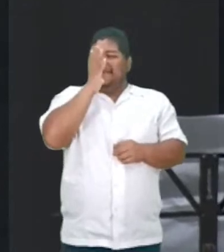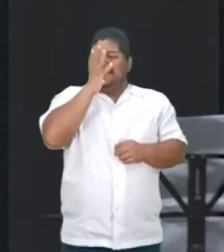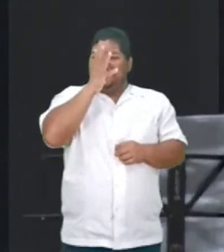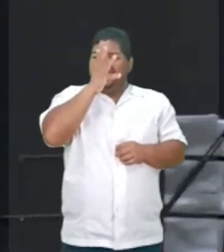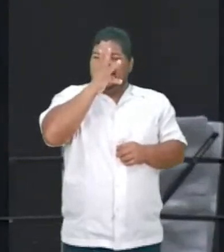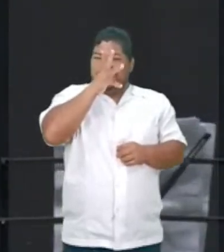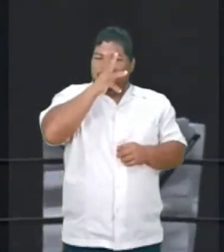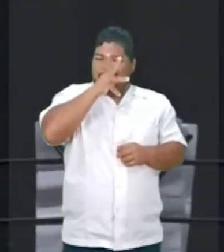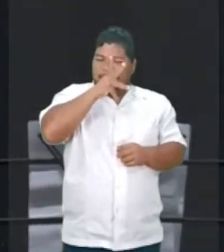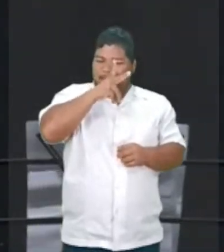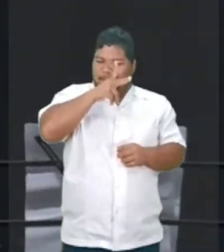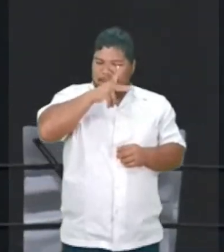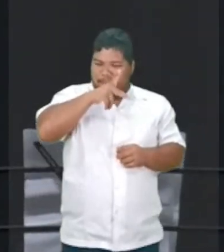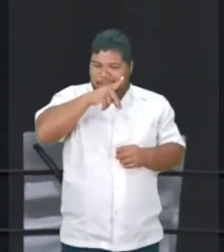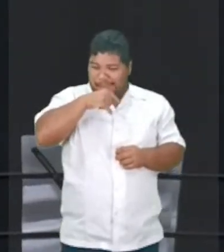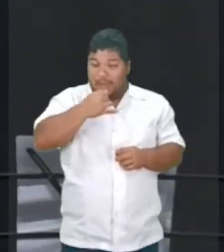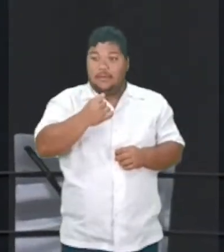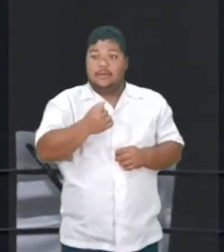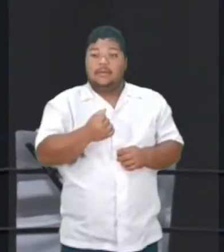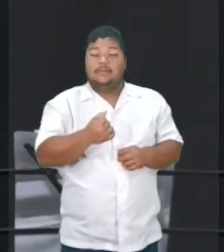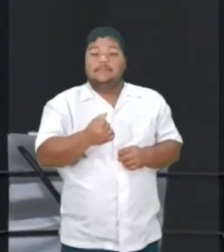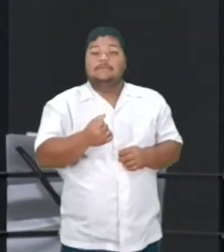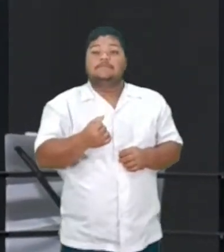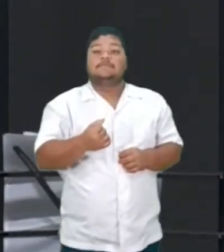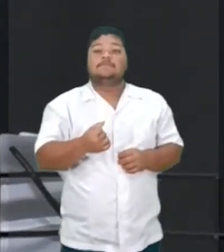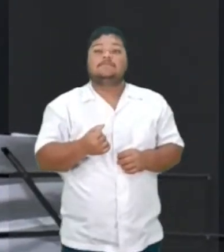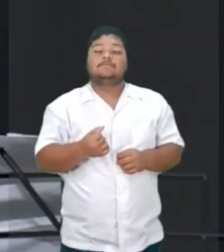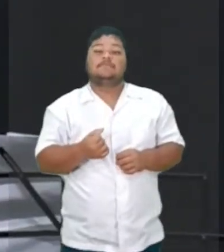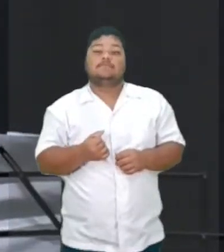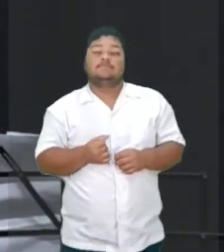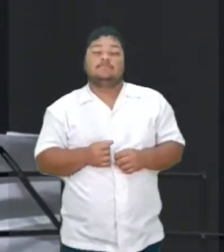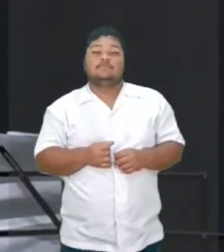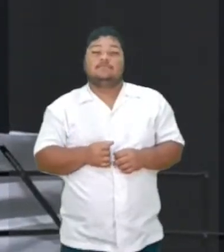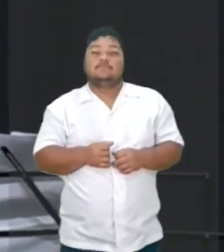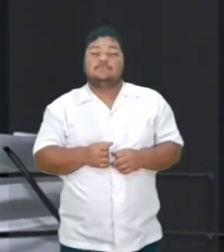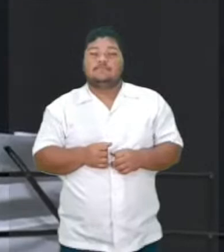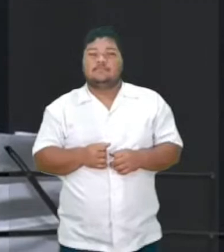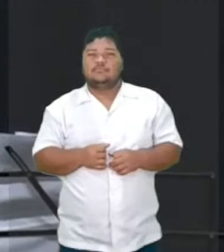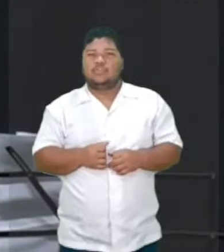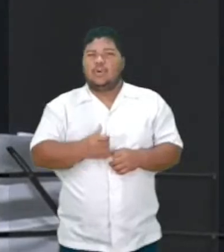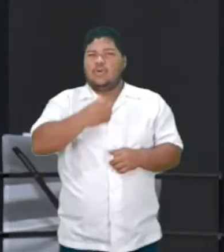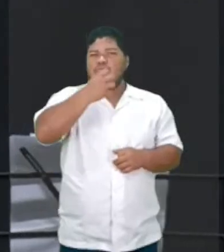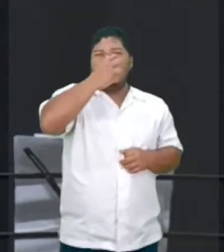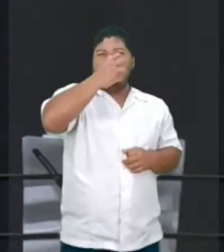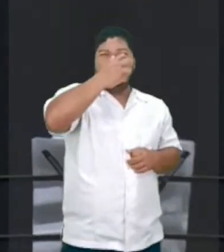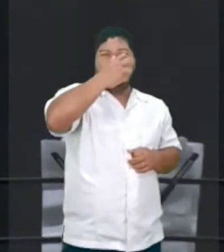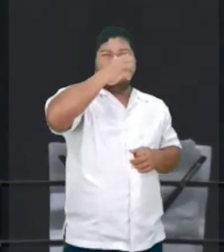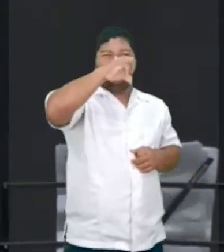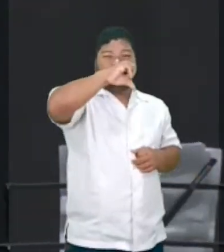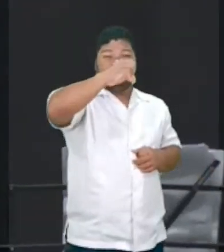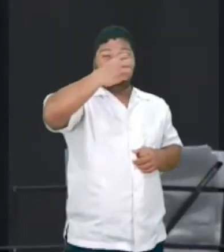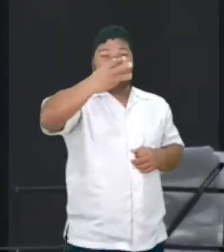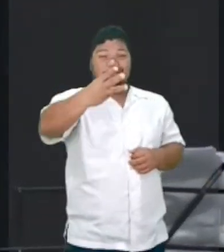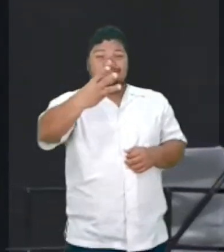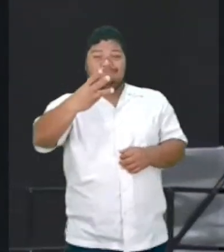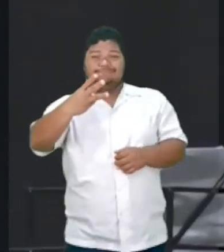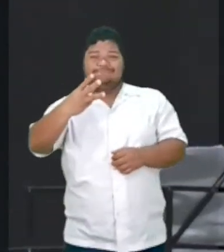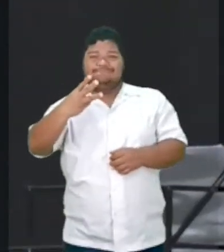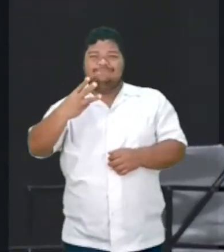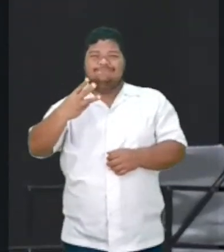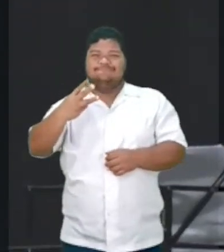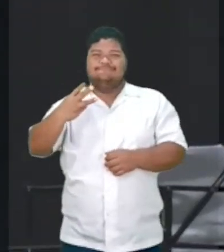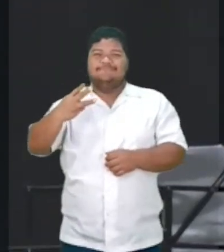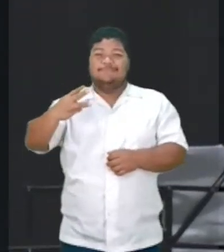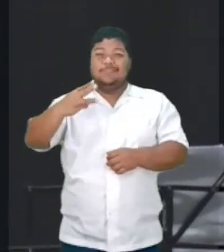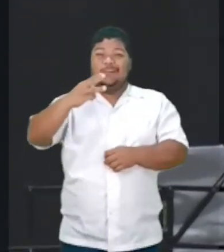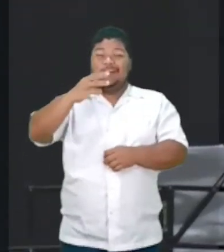anos para sair de uma ponta para outra do universo. É